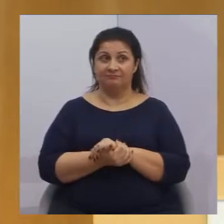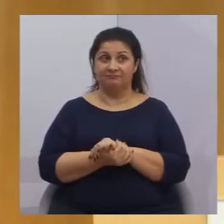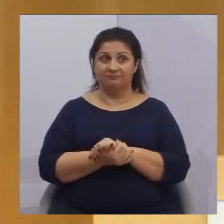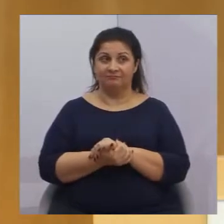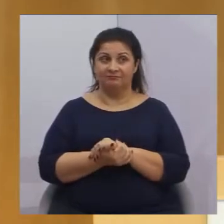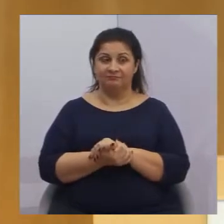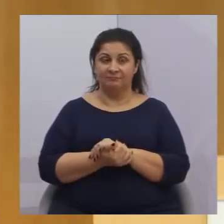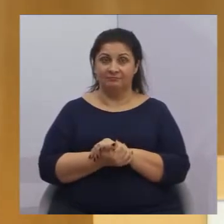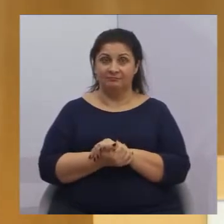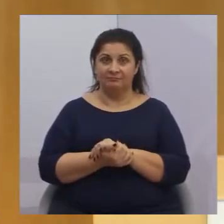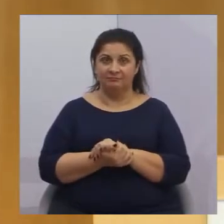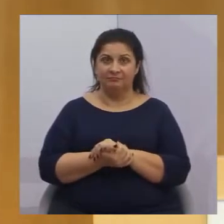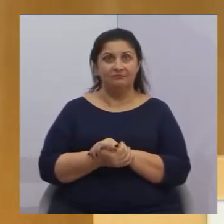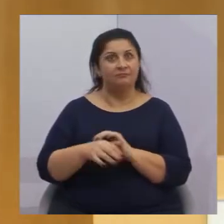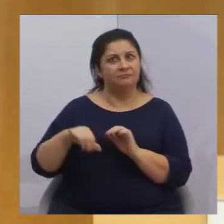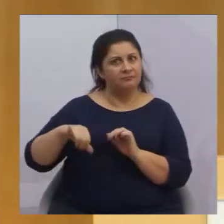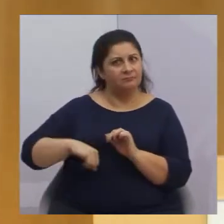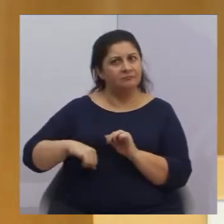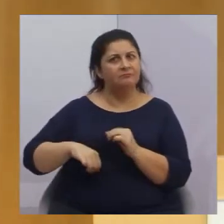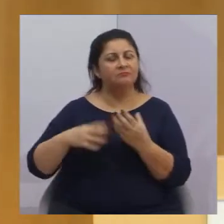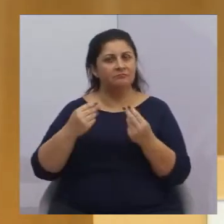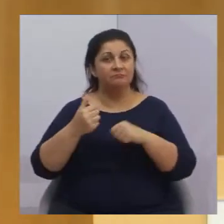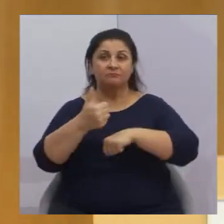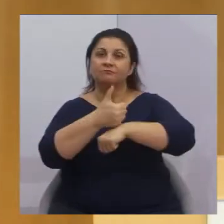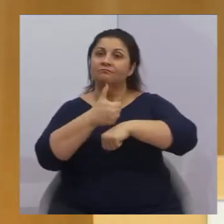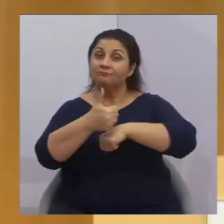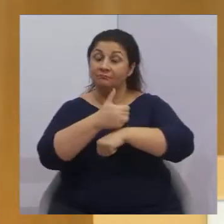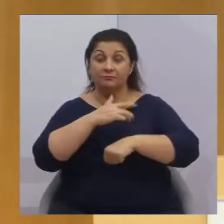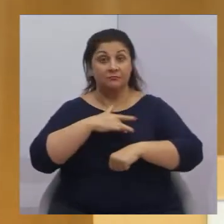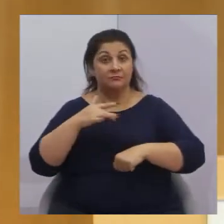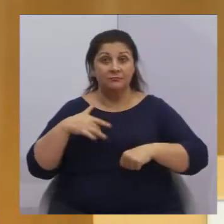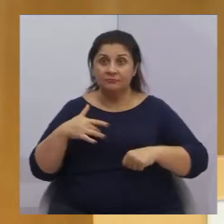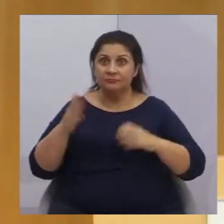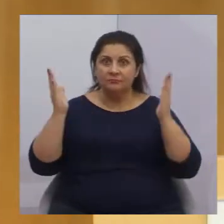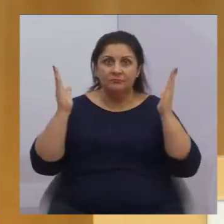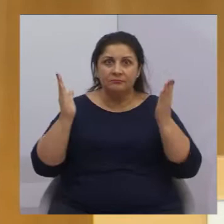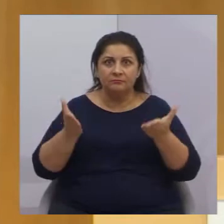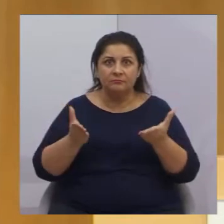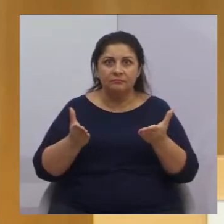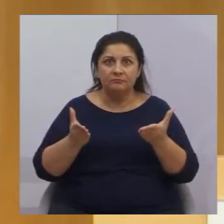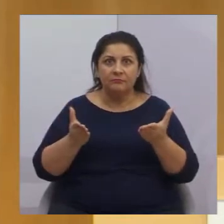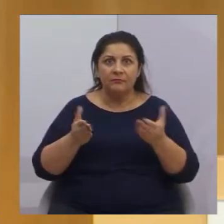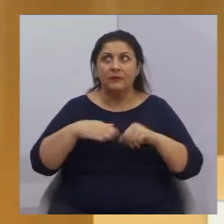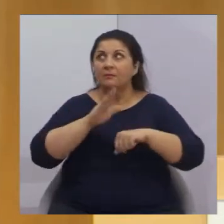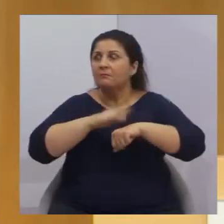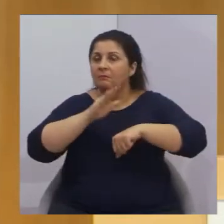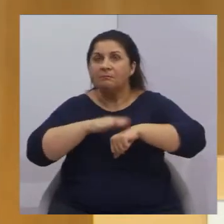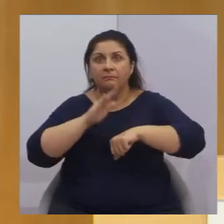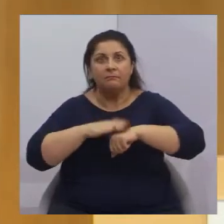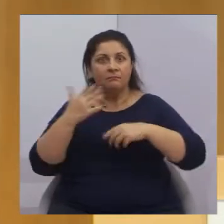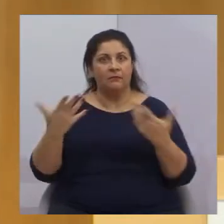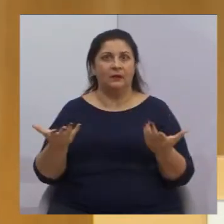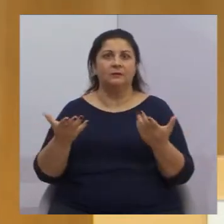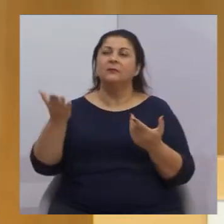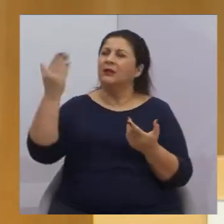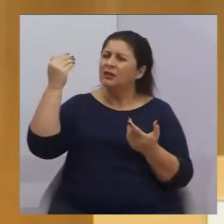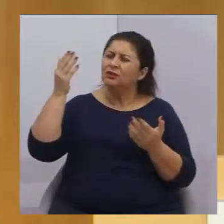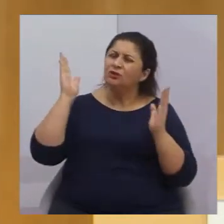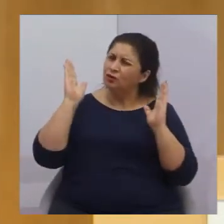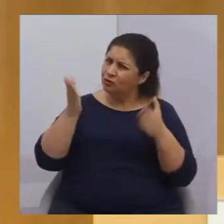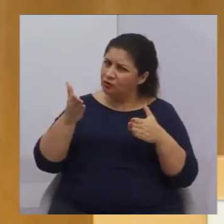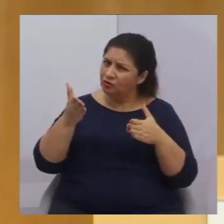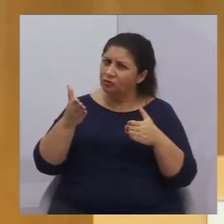assim desgastante. Profissionais da saúde neste momento muito mais exigidos do que naturalmente já